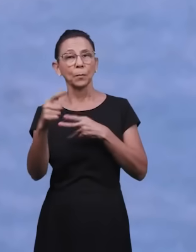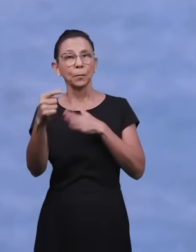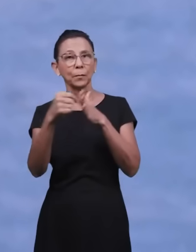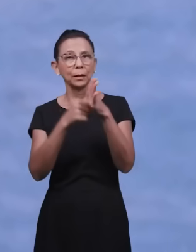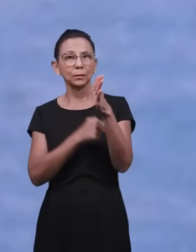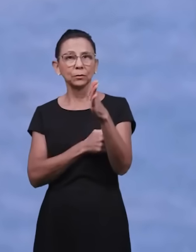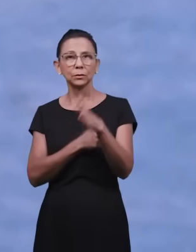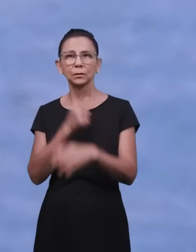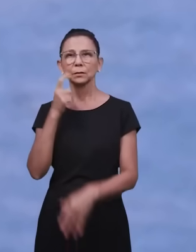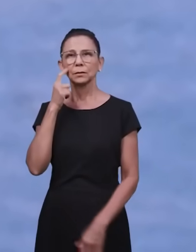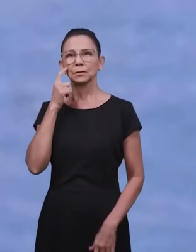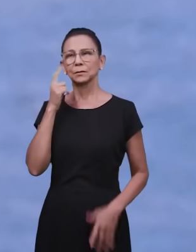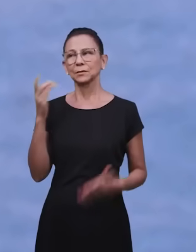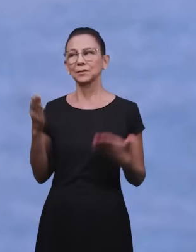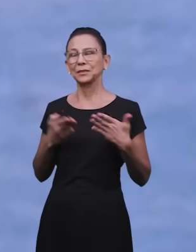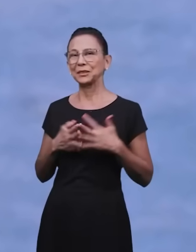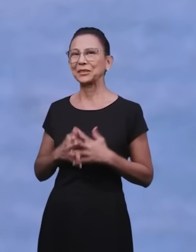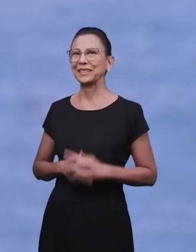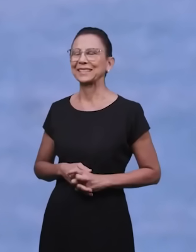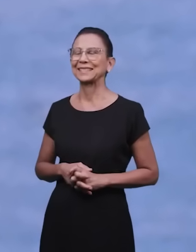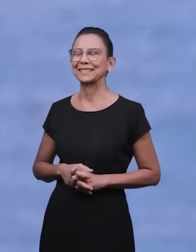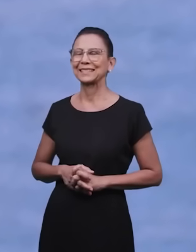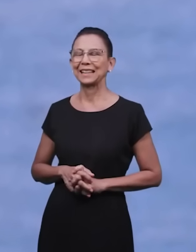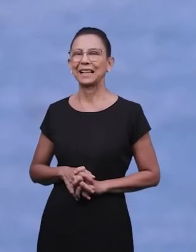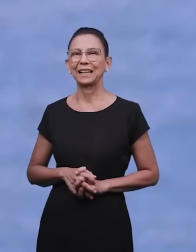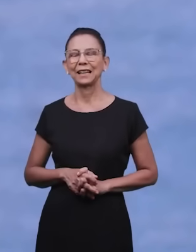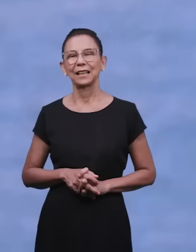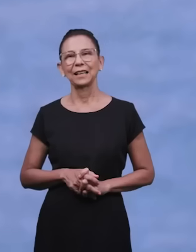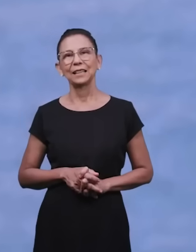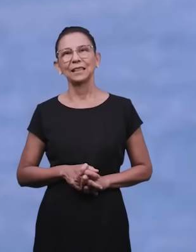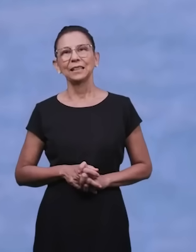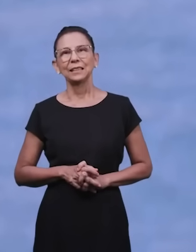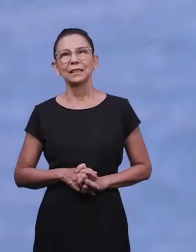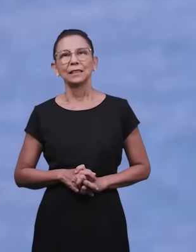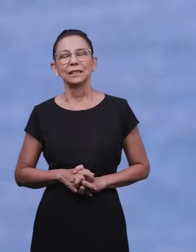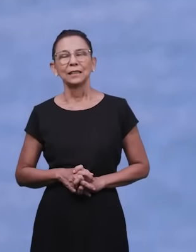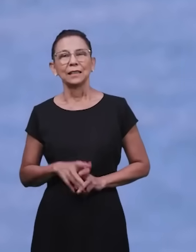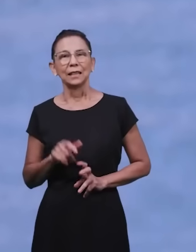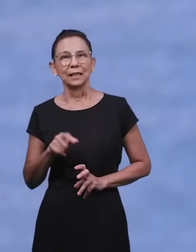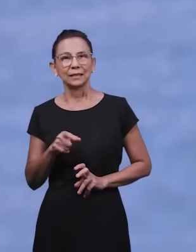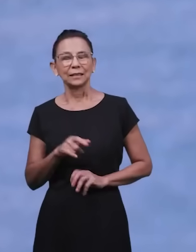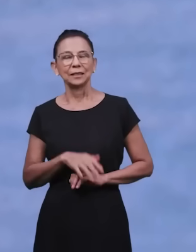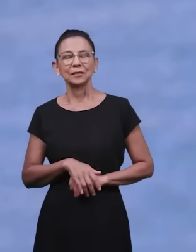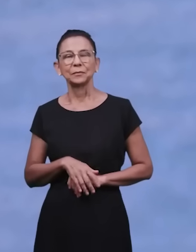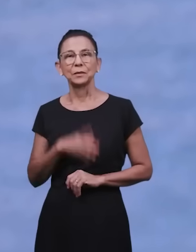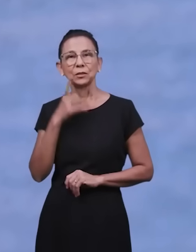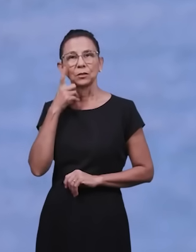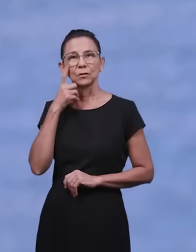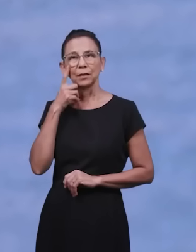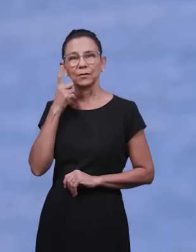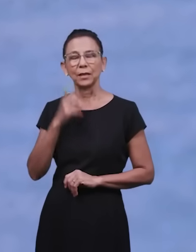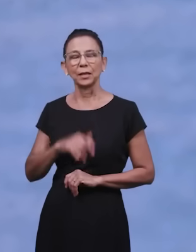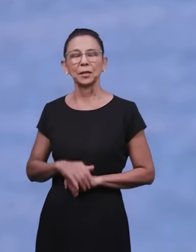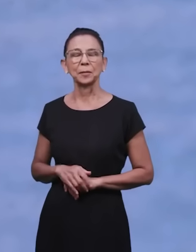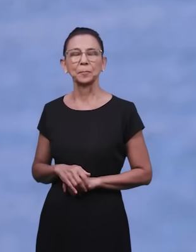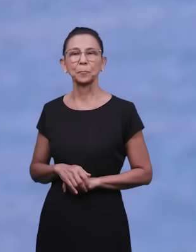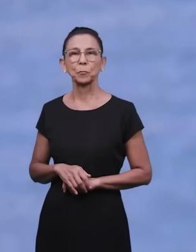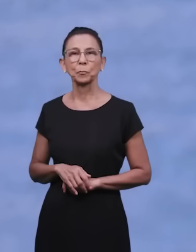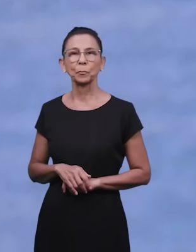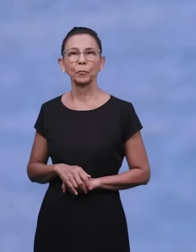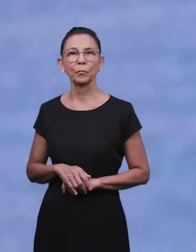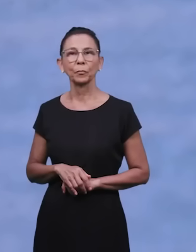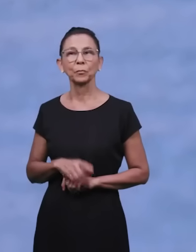E a gente vai ver agora o que os jovens, a gente ouve aqui. Quando a gente está no ar, a gente ouve. E o jovem vai falar aqui, nós temos